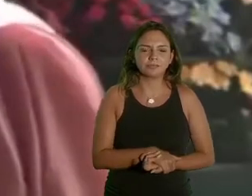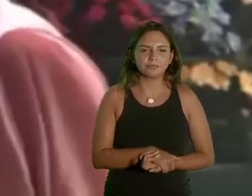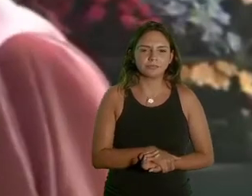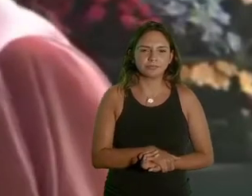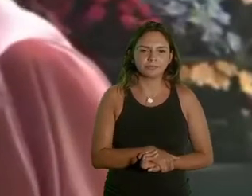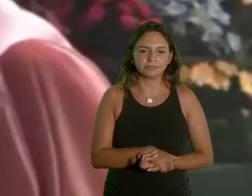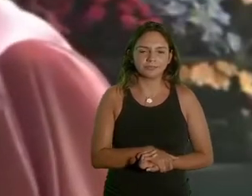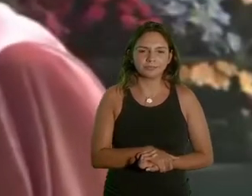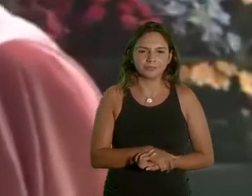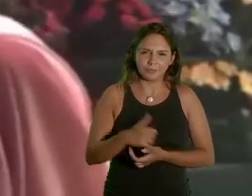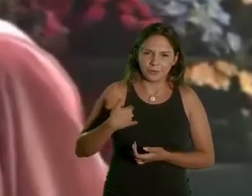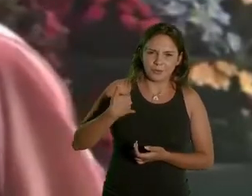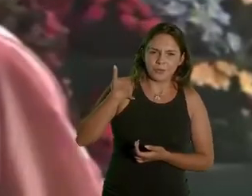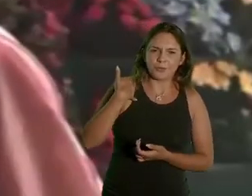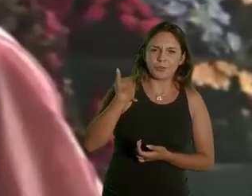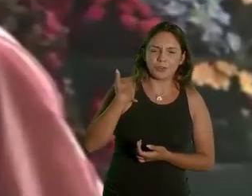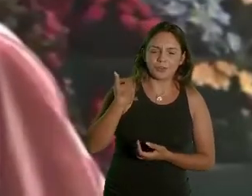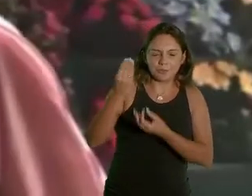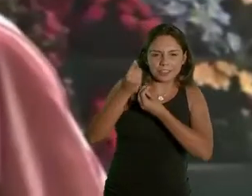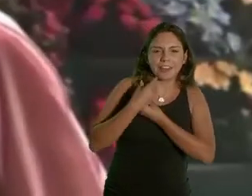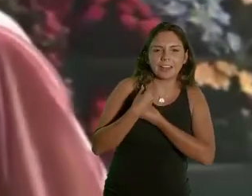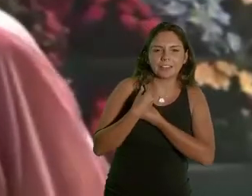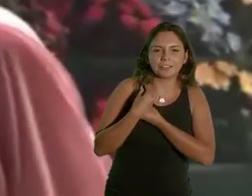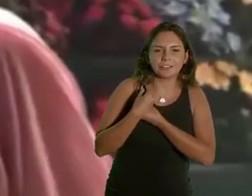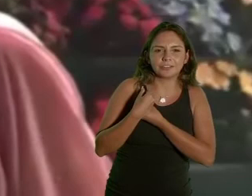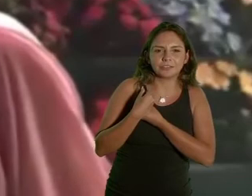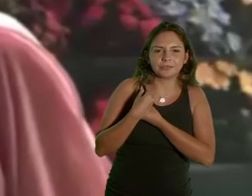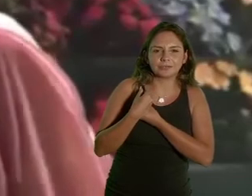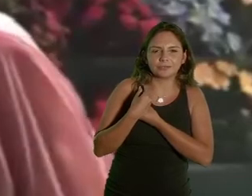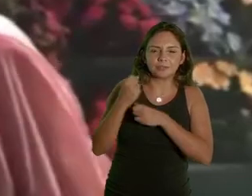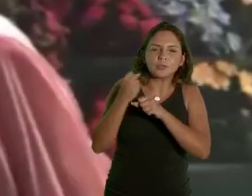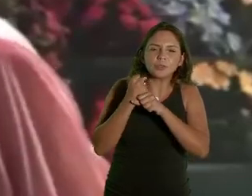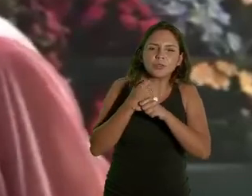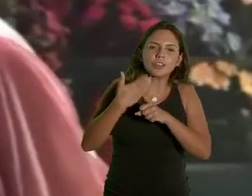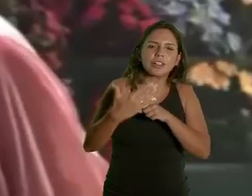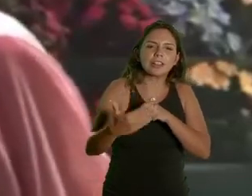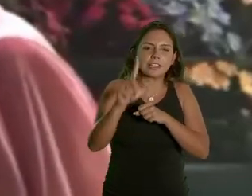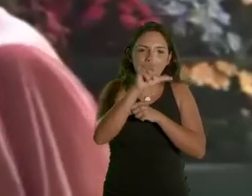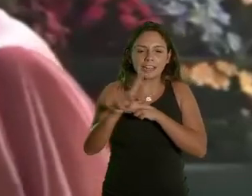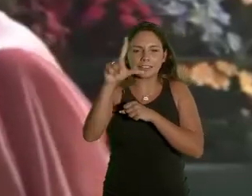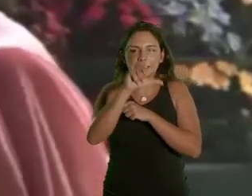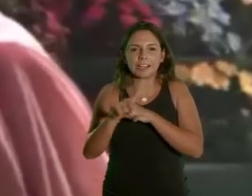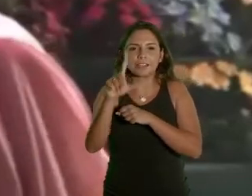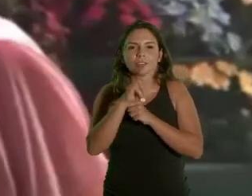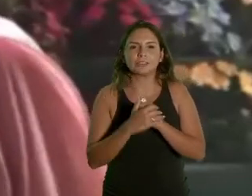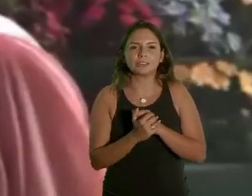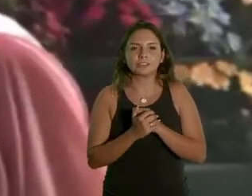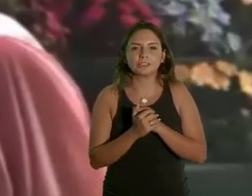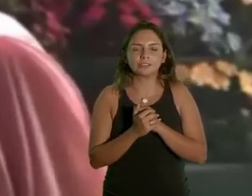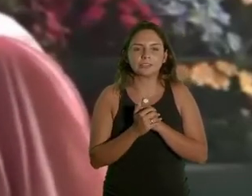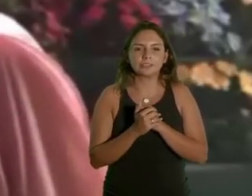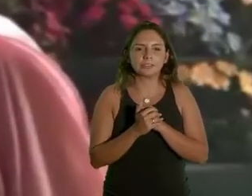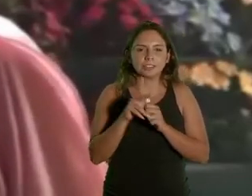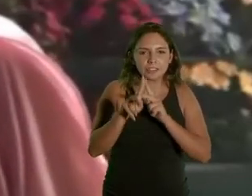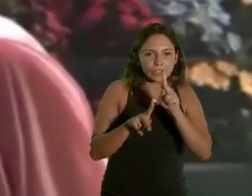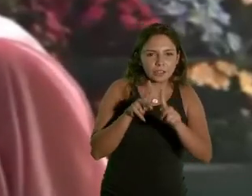Gente, mas que orgulho me dá. Quantos anos de literatura, enquanto o